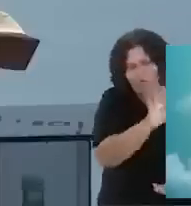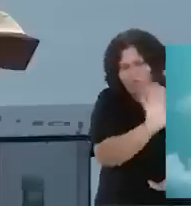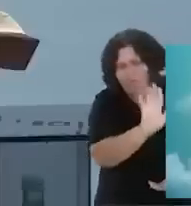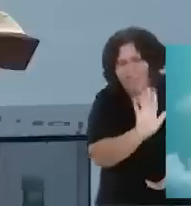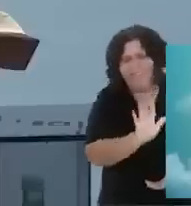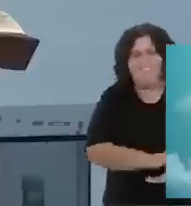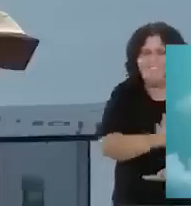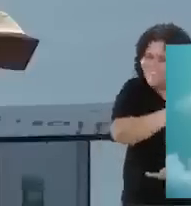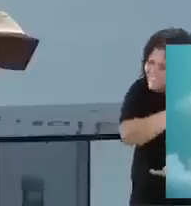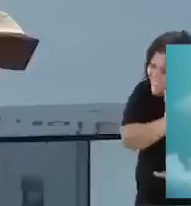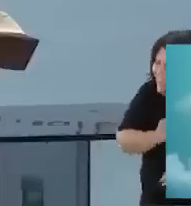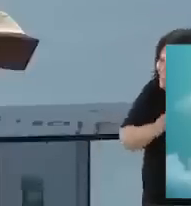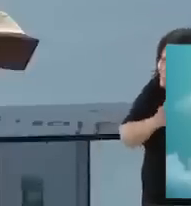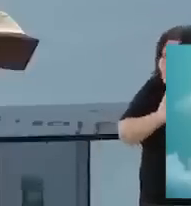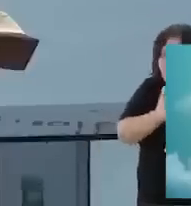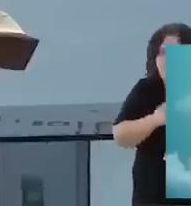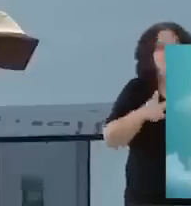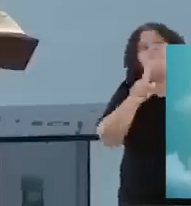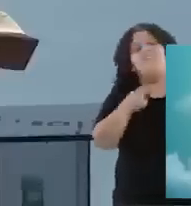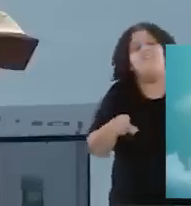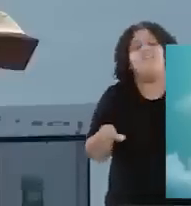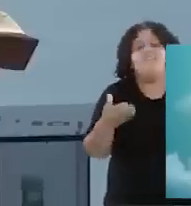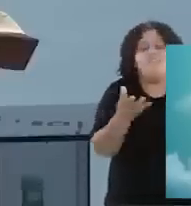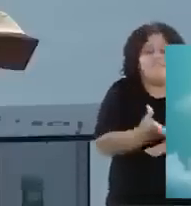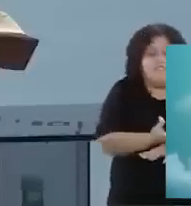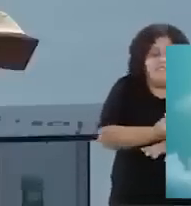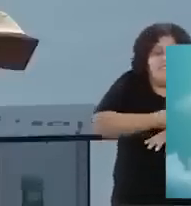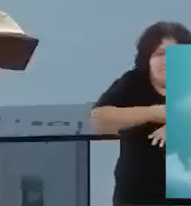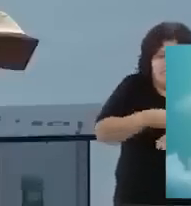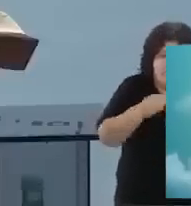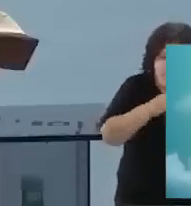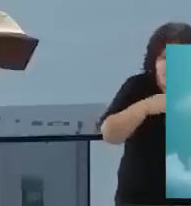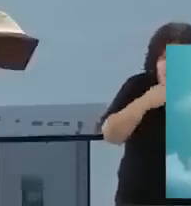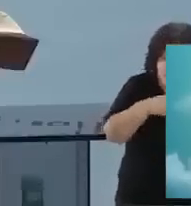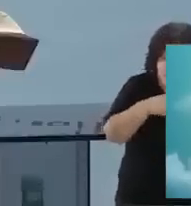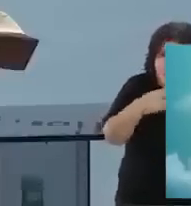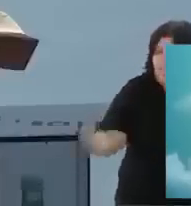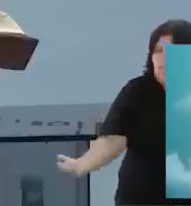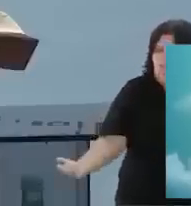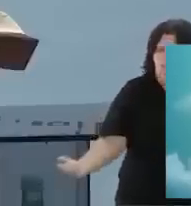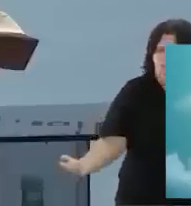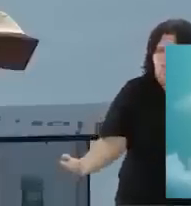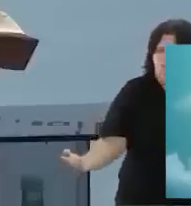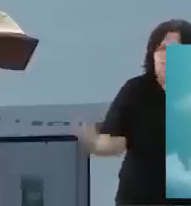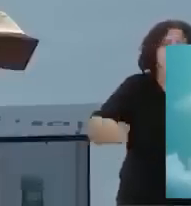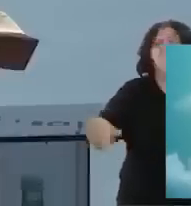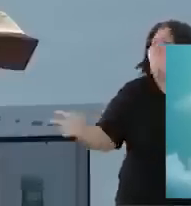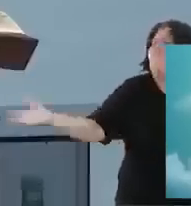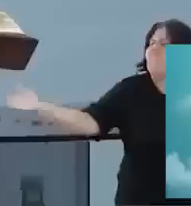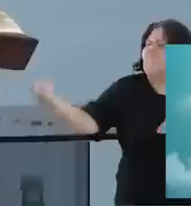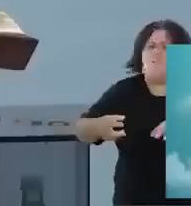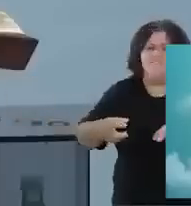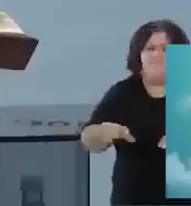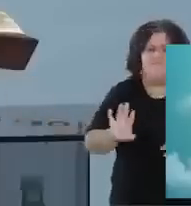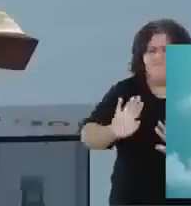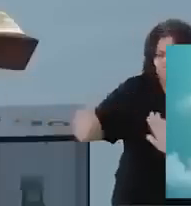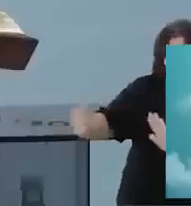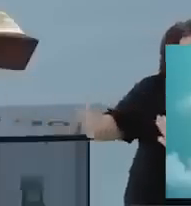vezes. Tem igreja que recebe o visitante assim, parece que ele está incomodando, ninguém fala com ele,